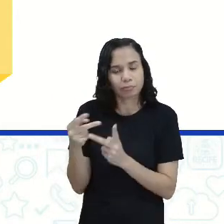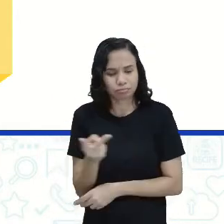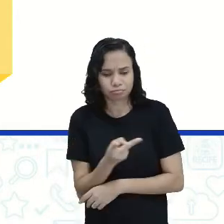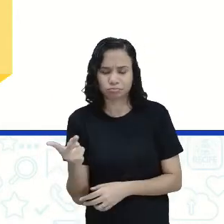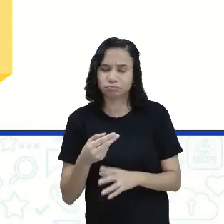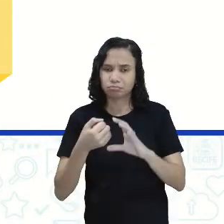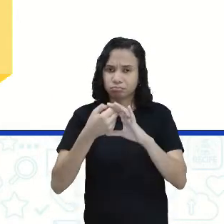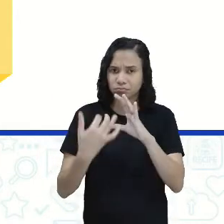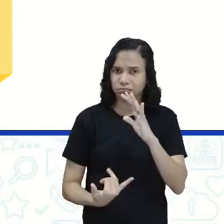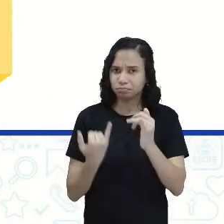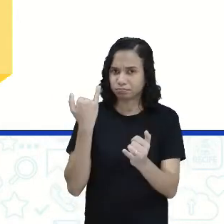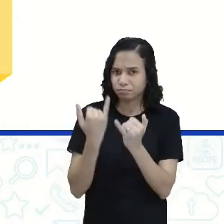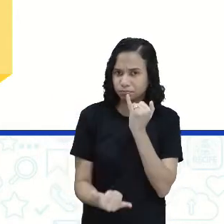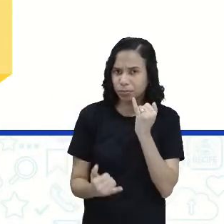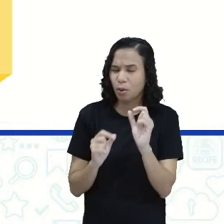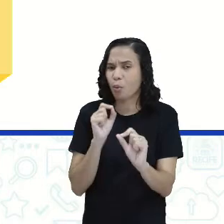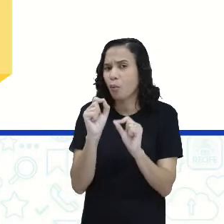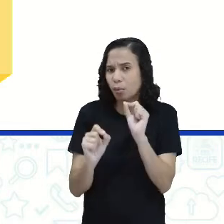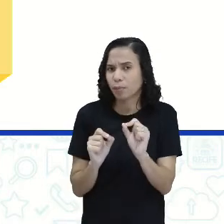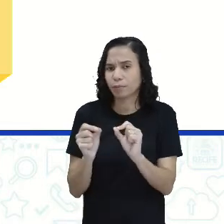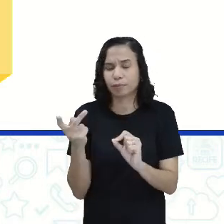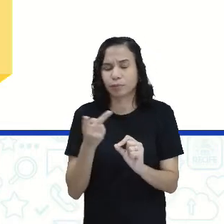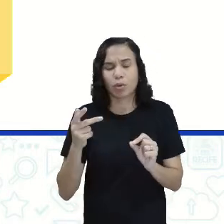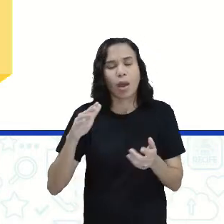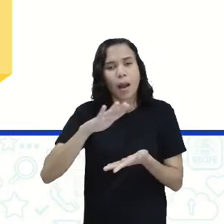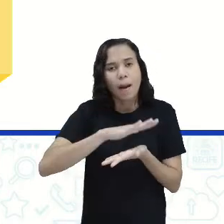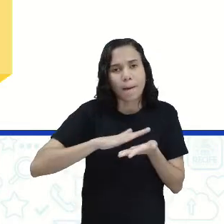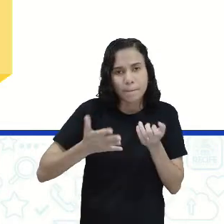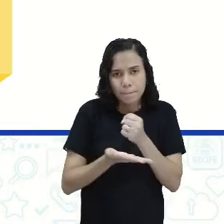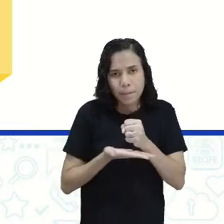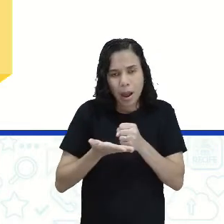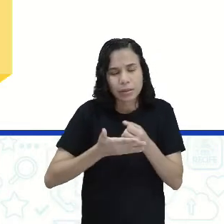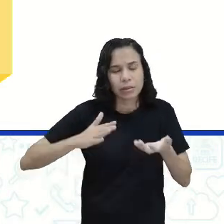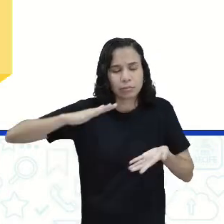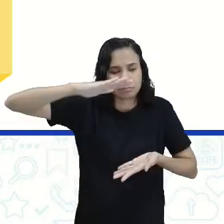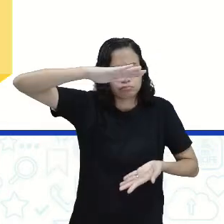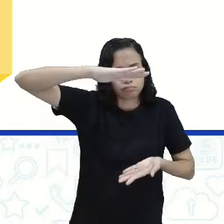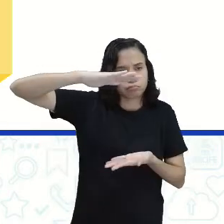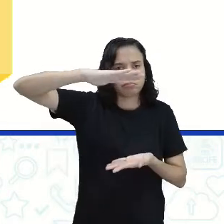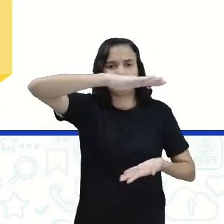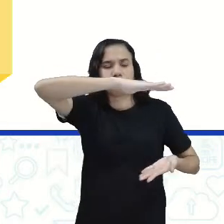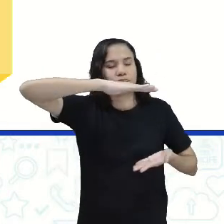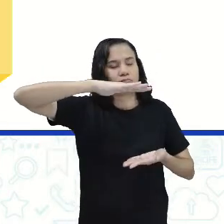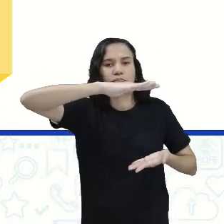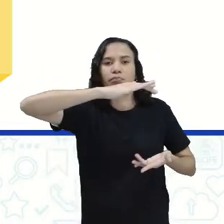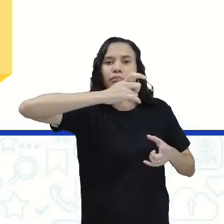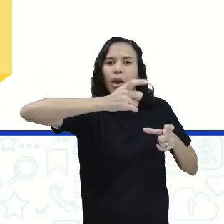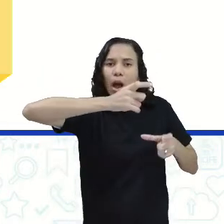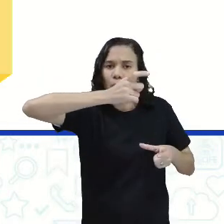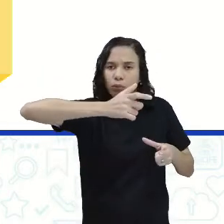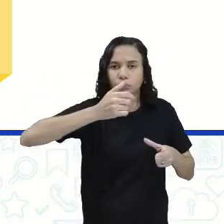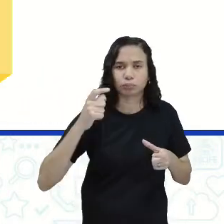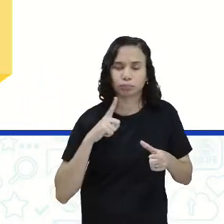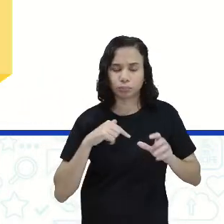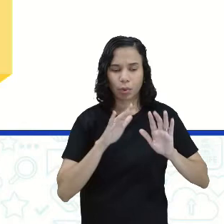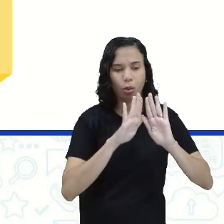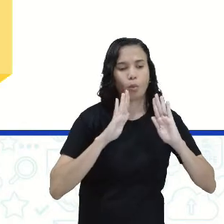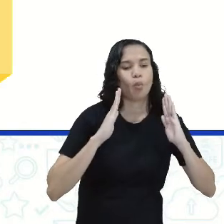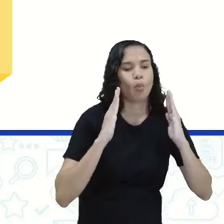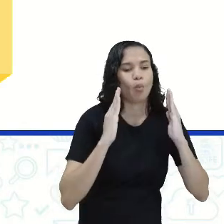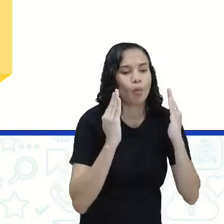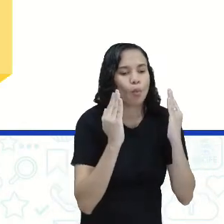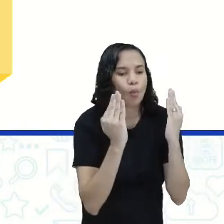características semelhantes. O que, Ricardinho? Ambos têm duas bases, uma base em cima, uma base embaixo. Ambos têm laterais,